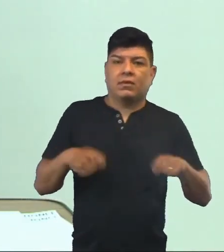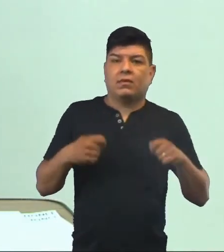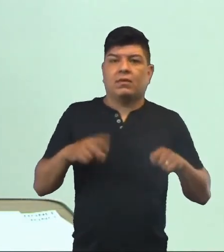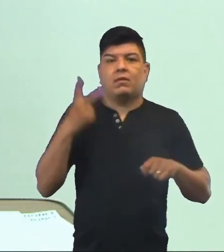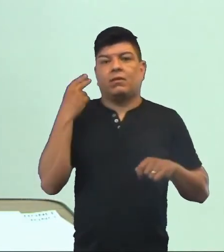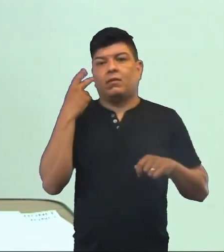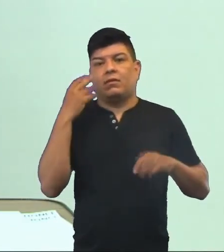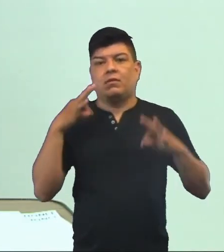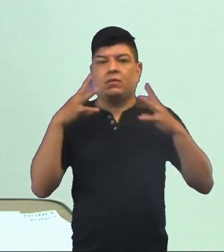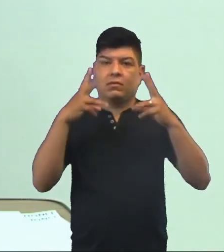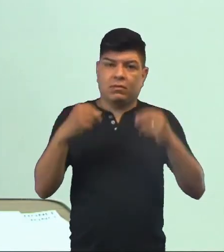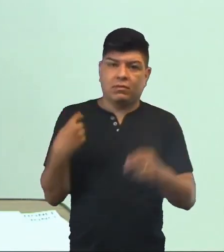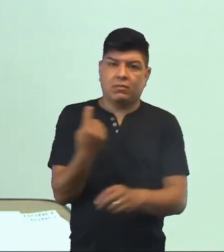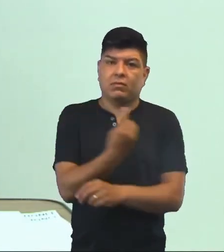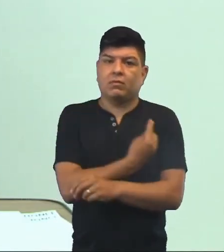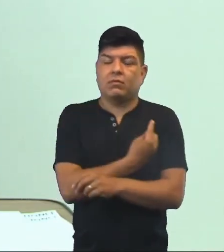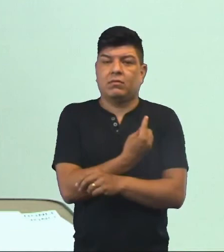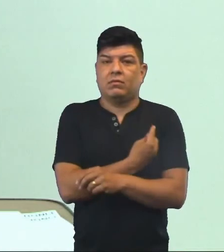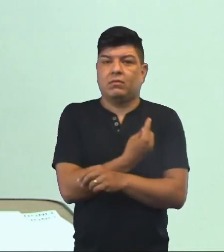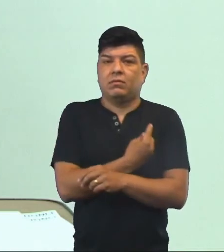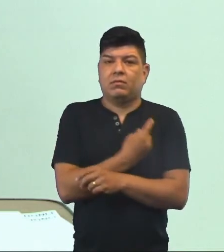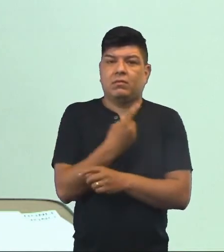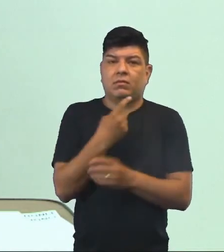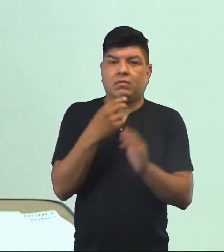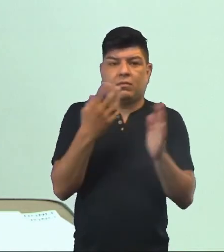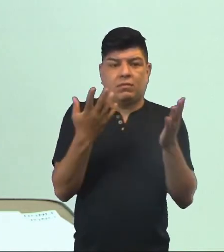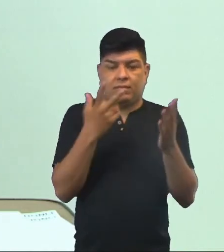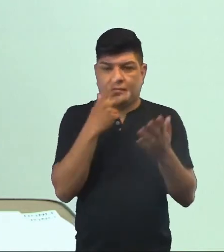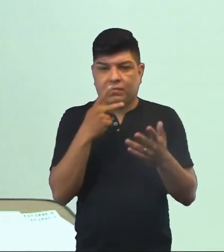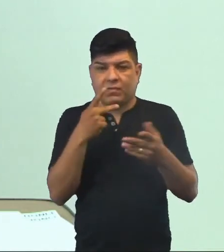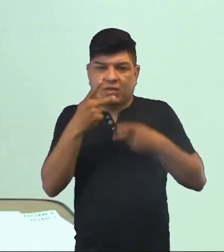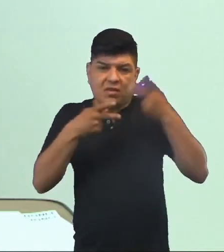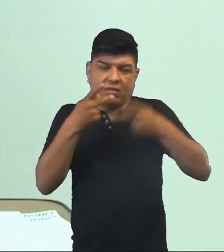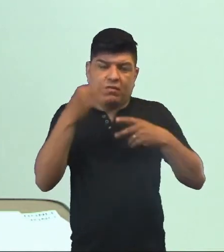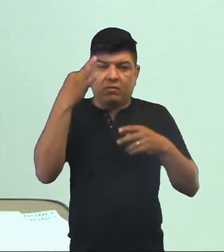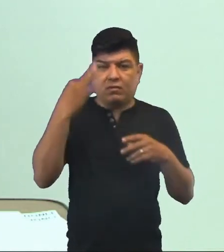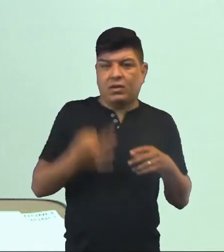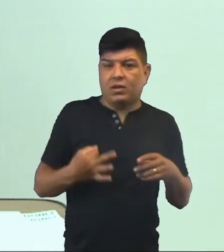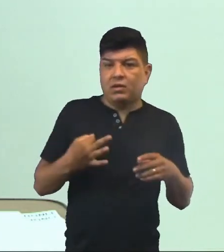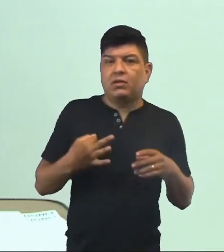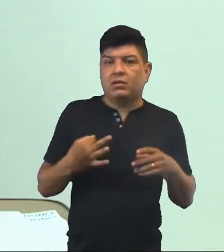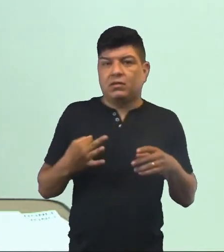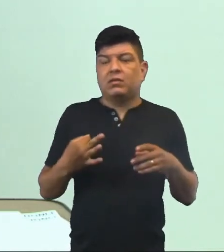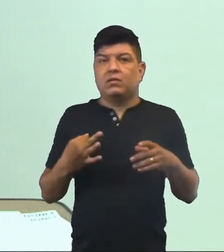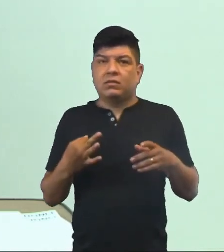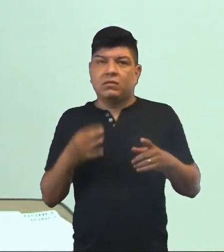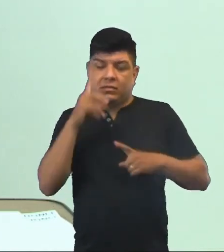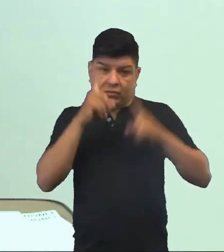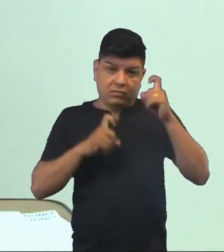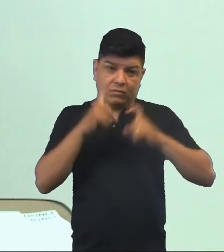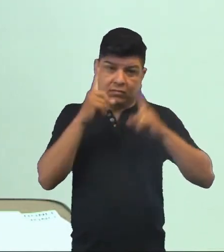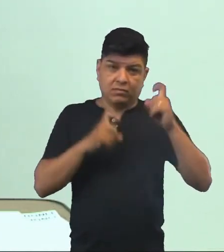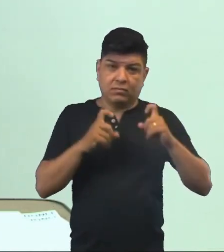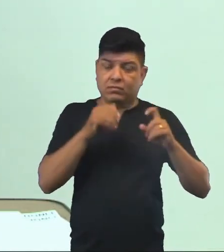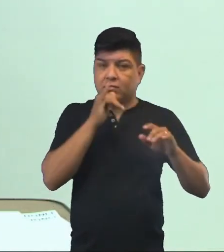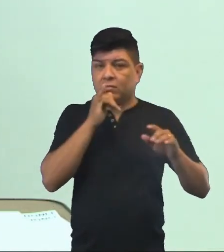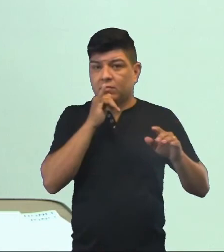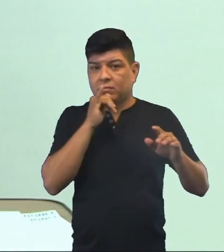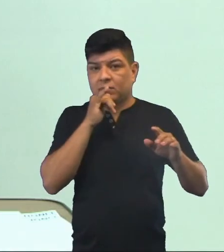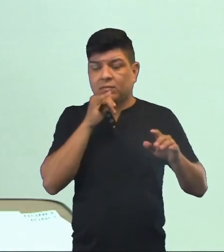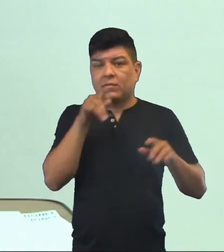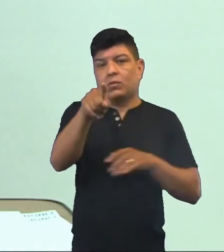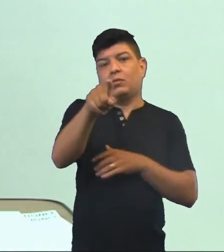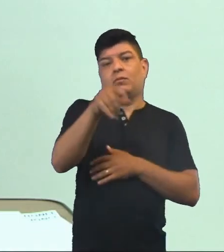Que é normal a todos nós, não é dizendo é regra, eu falo certinho, não. Até mesmo porque a gente não usa muitas expressões, por exemplo,